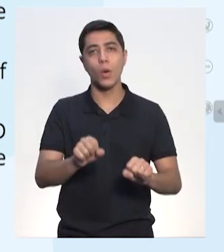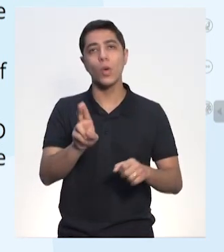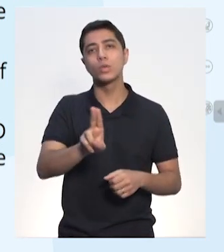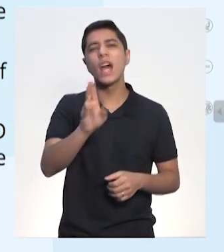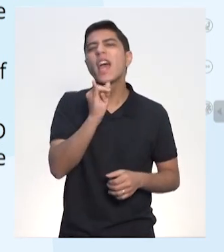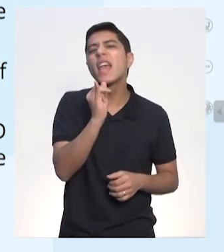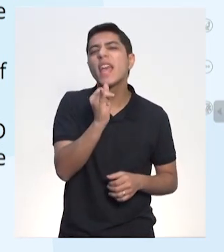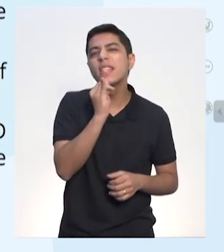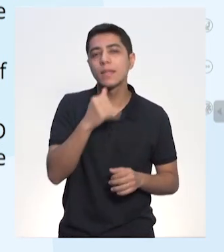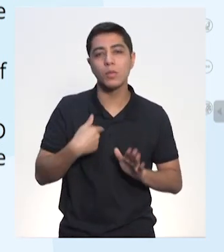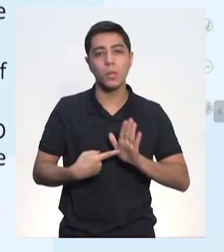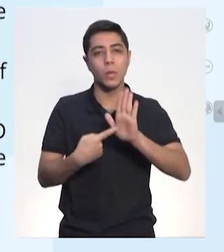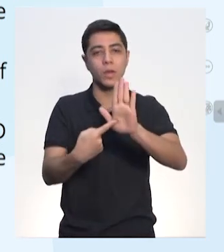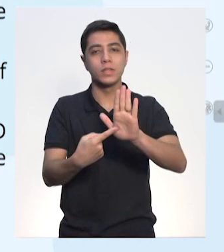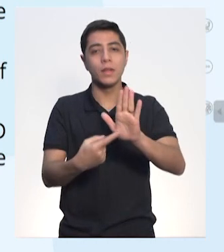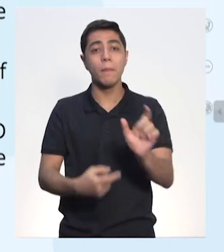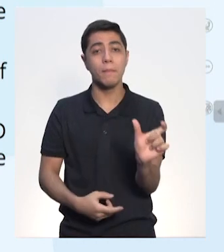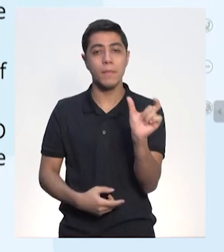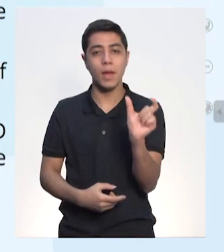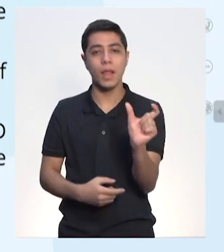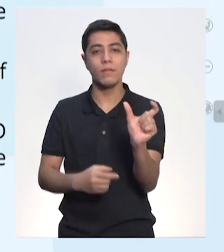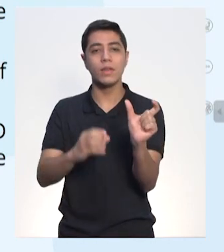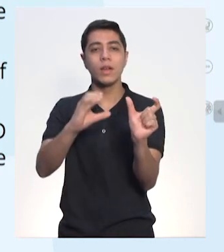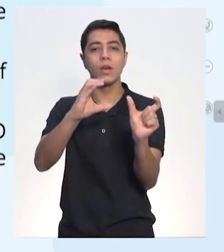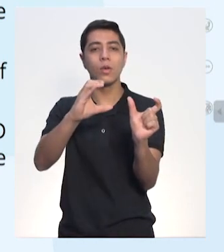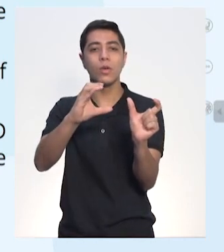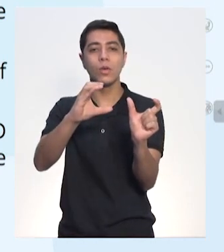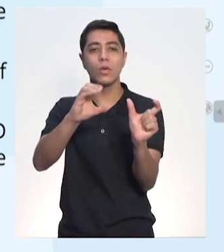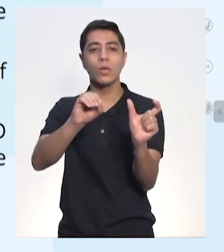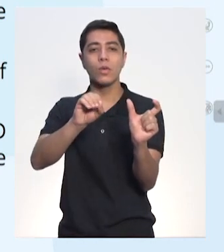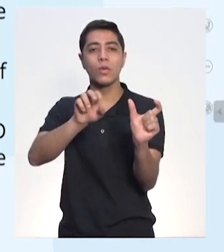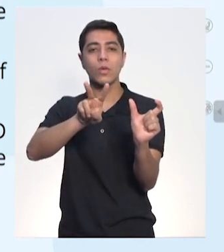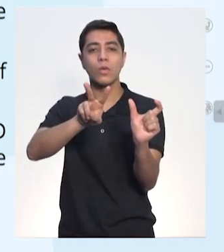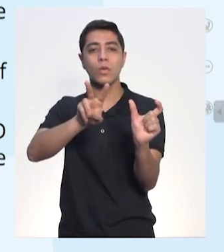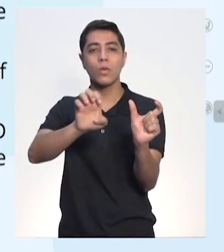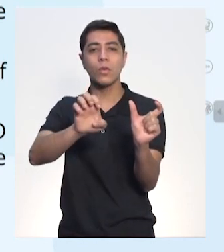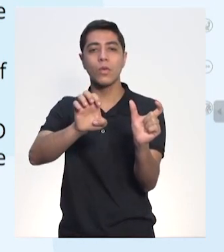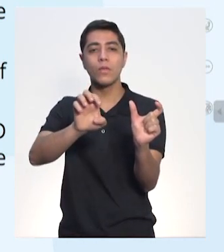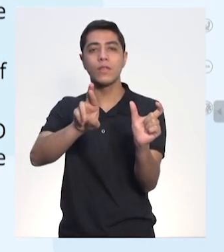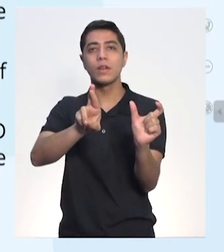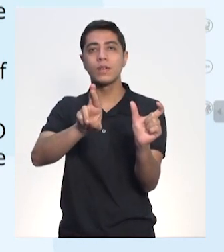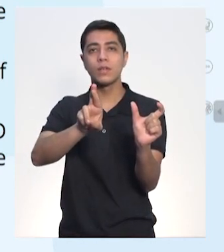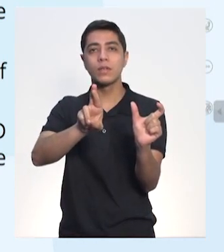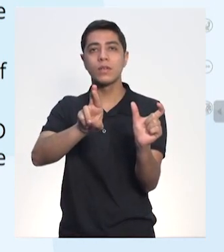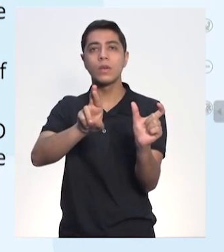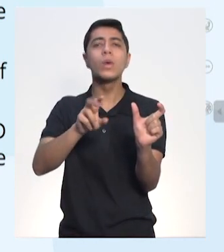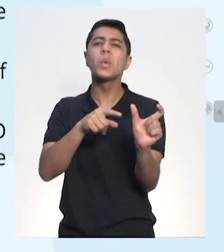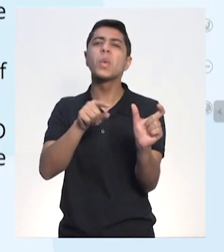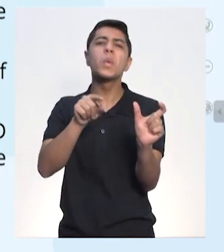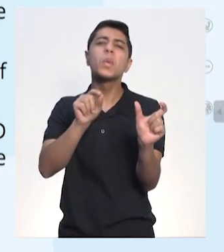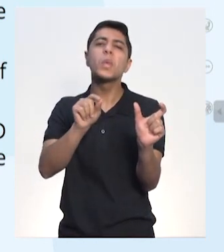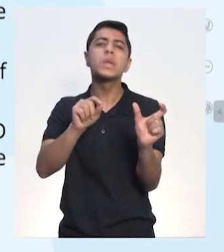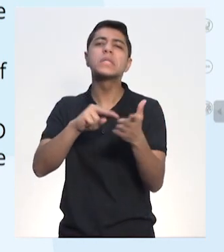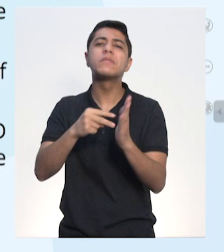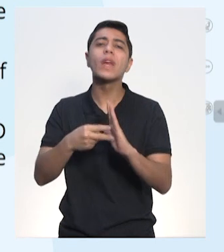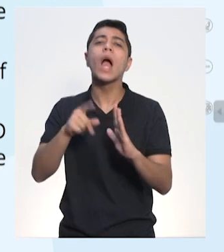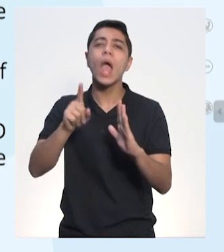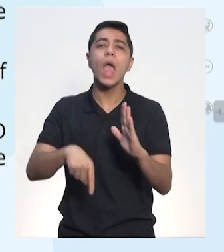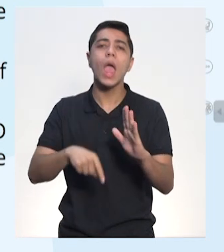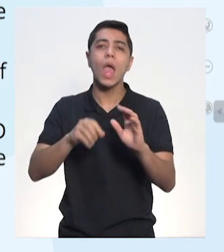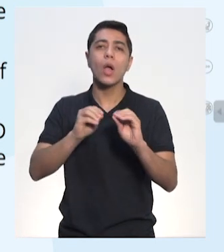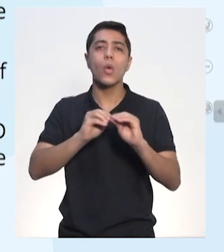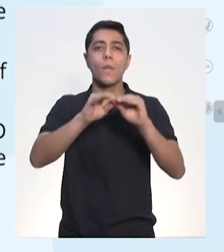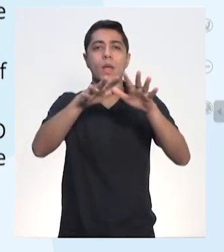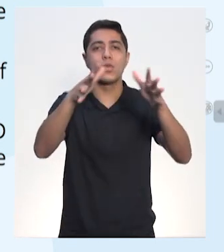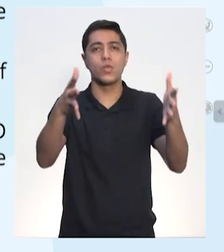ó. Por exemplo, a palavra cover quer dizer cobertura, né? Aí você tem